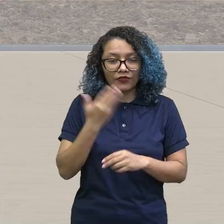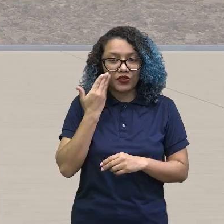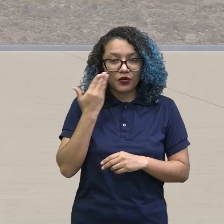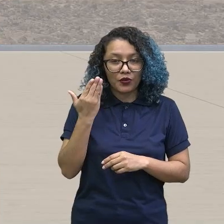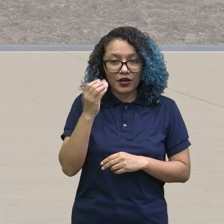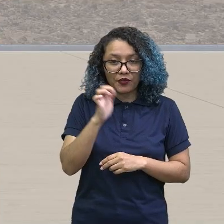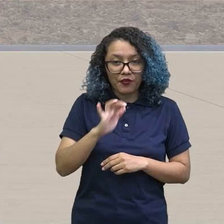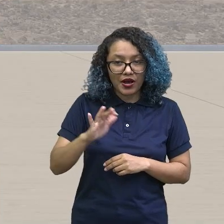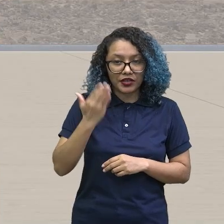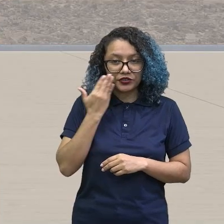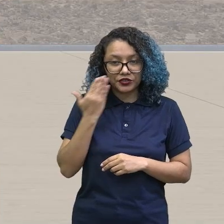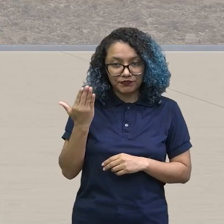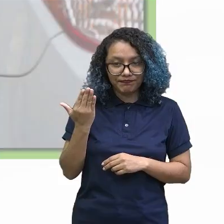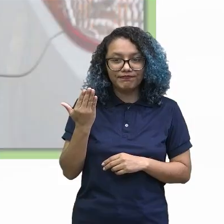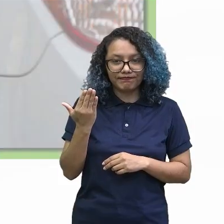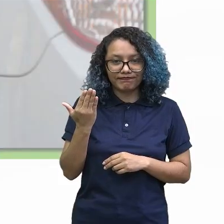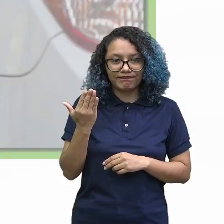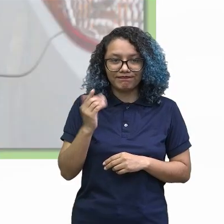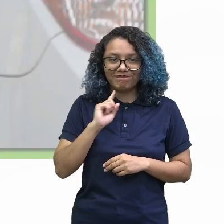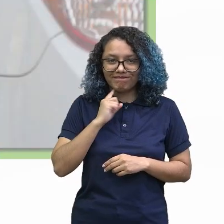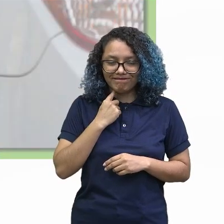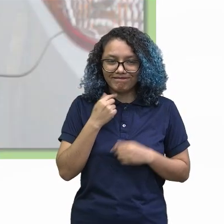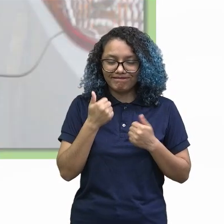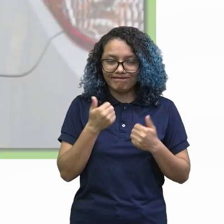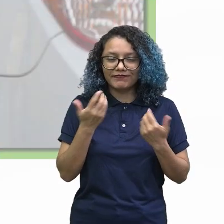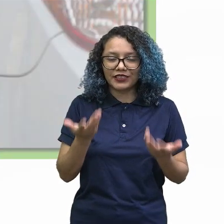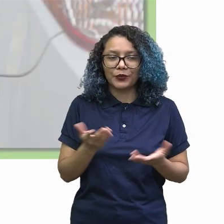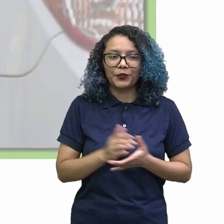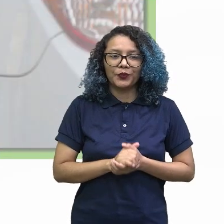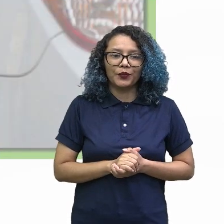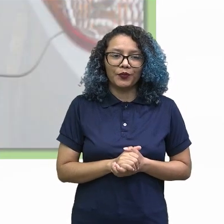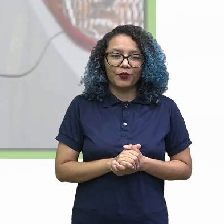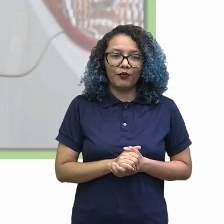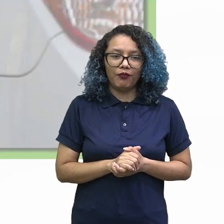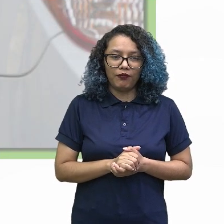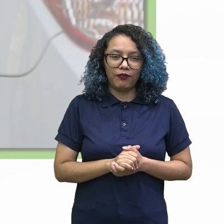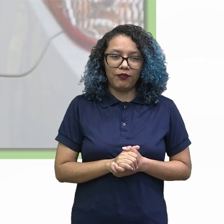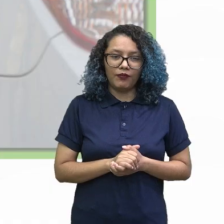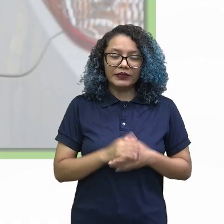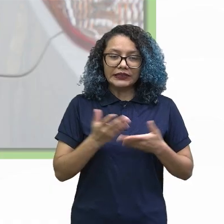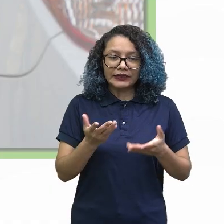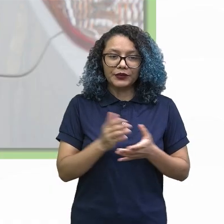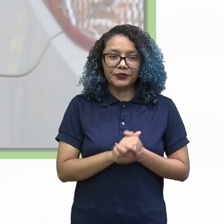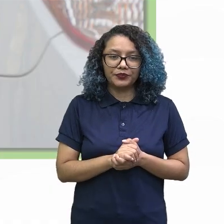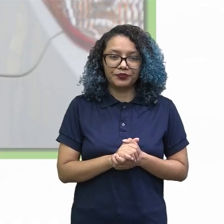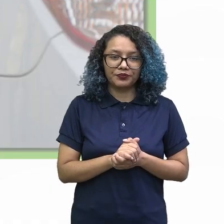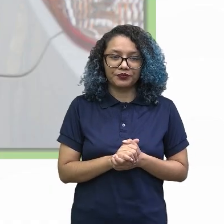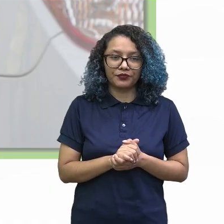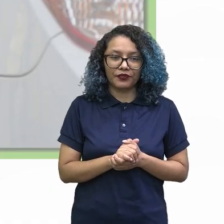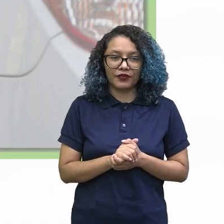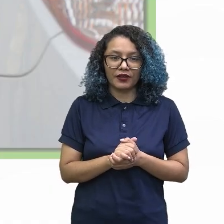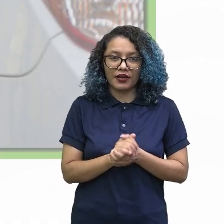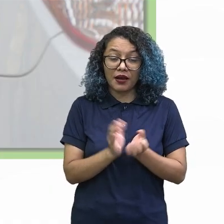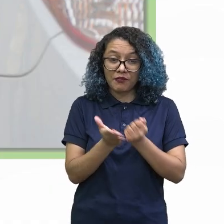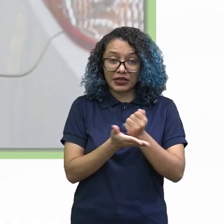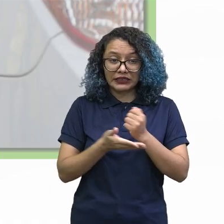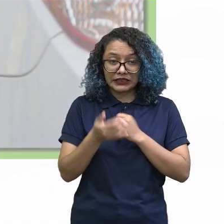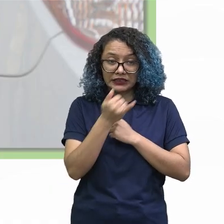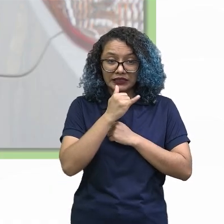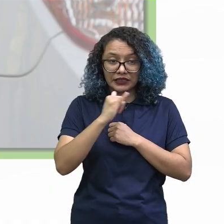desse lado, nesse extremo. Vamos lá observar. Olha só, a base energética da nossa sociedade